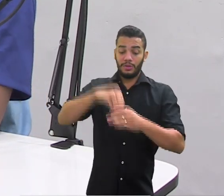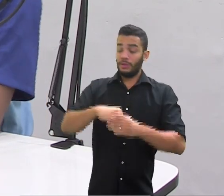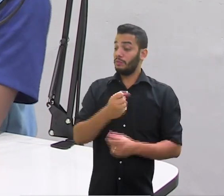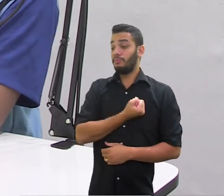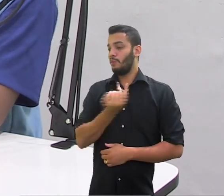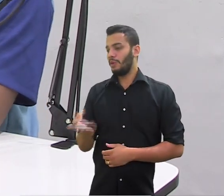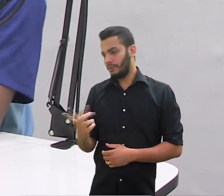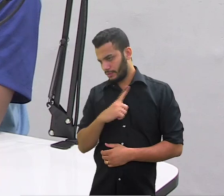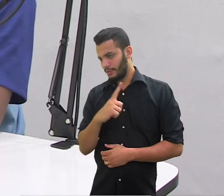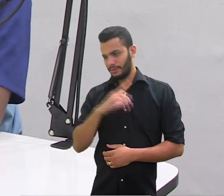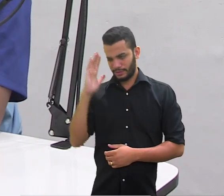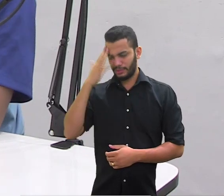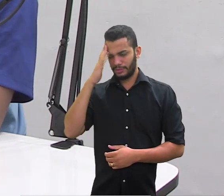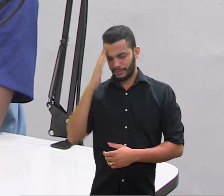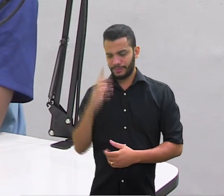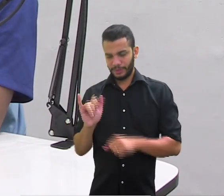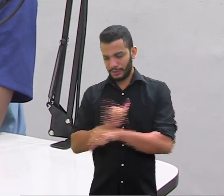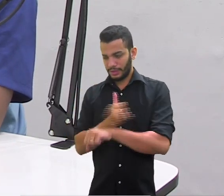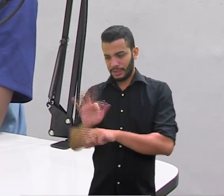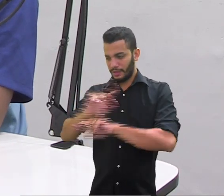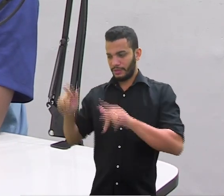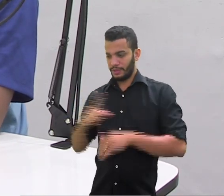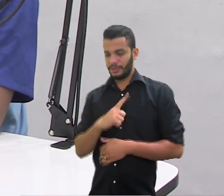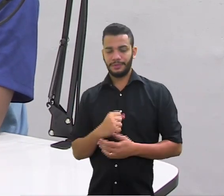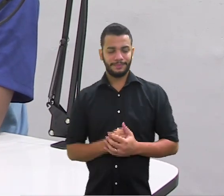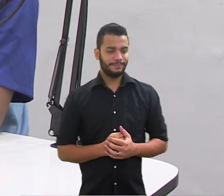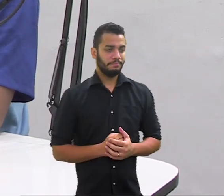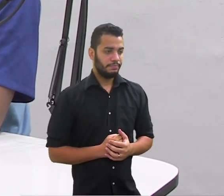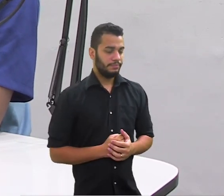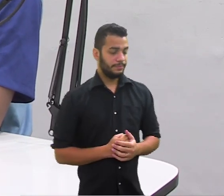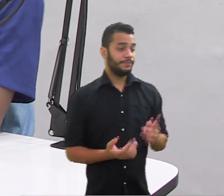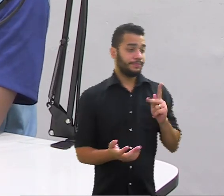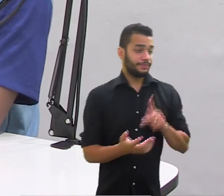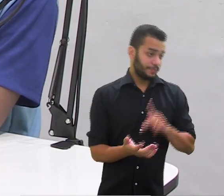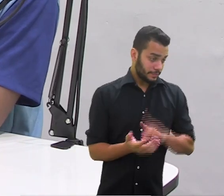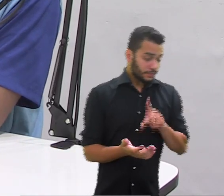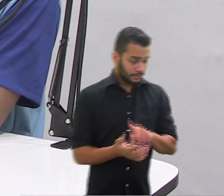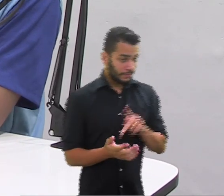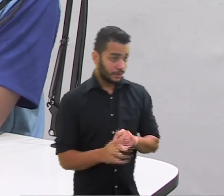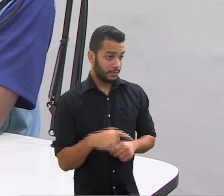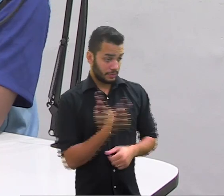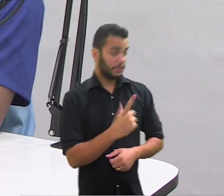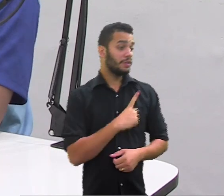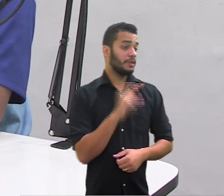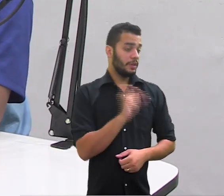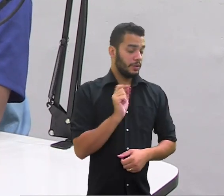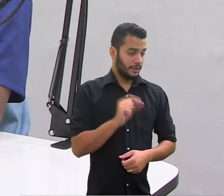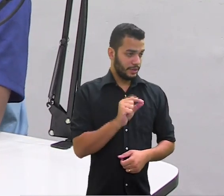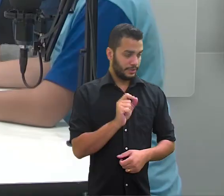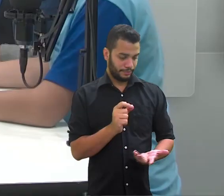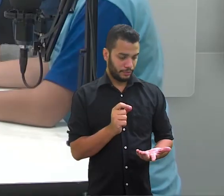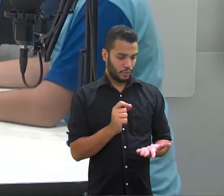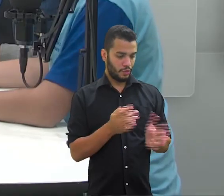professora. A Polícia Militar tem um programa muito conhecido como ProErd. Então, Sim. vamos continuar Aham. falando sobre a mesma